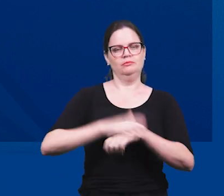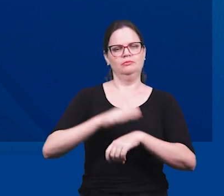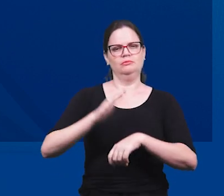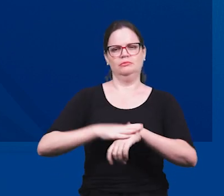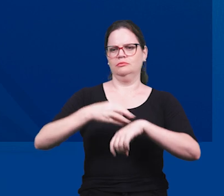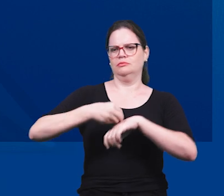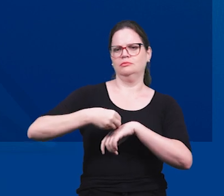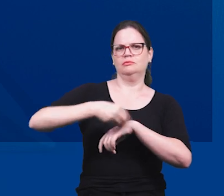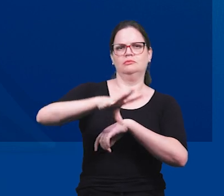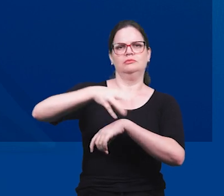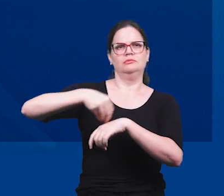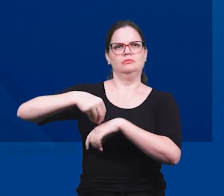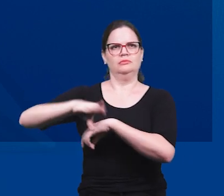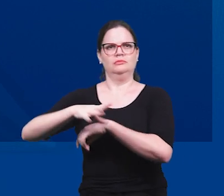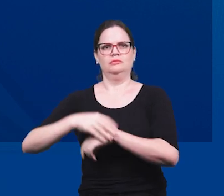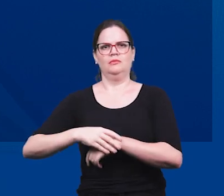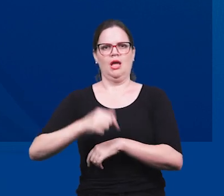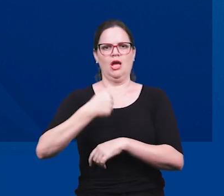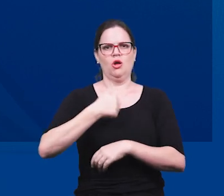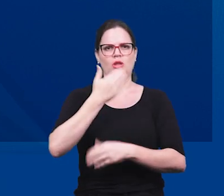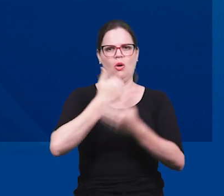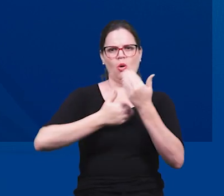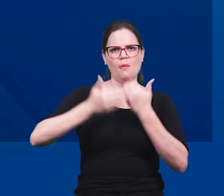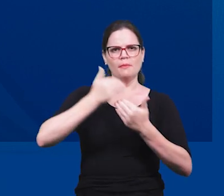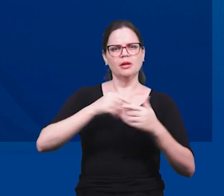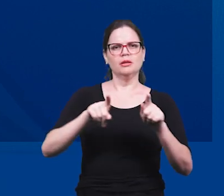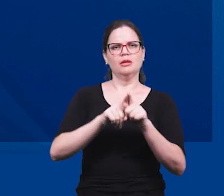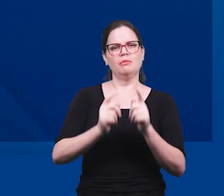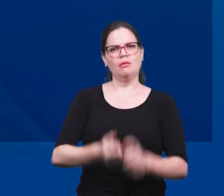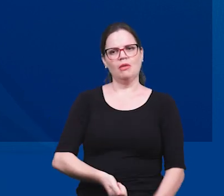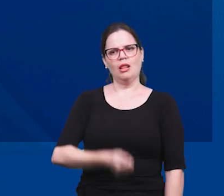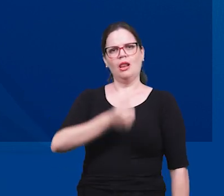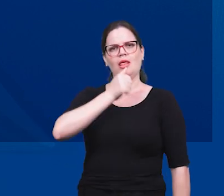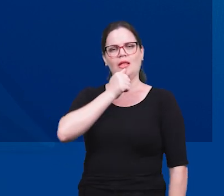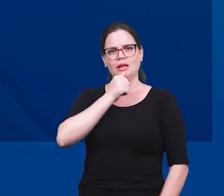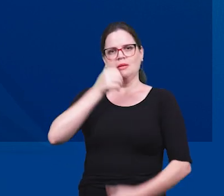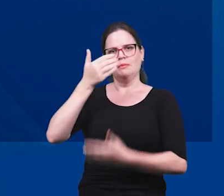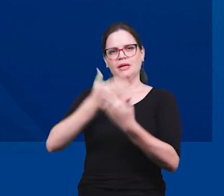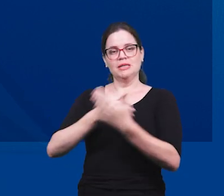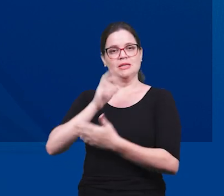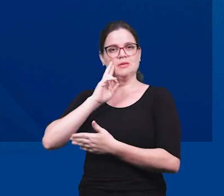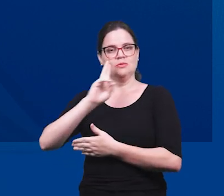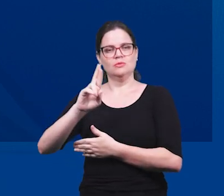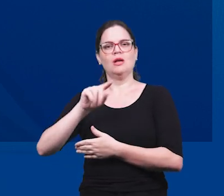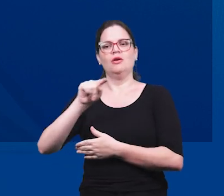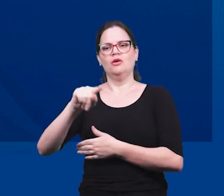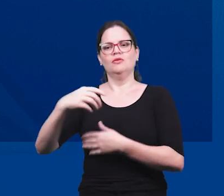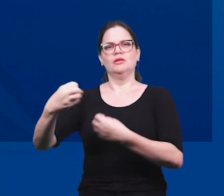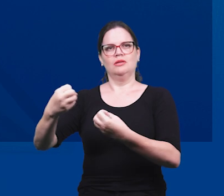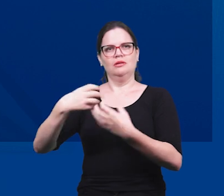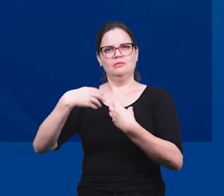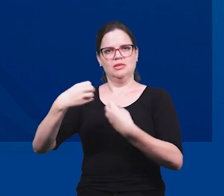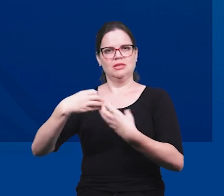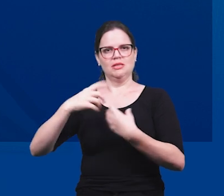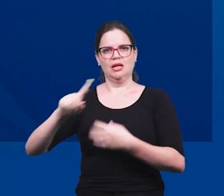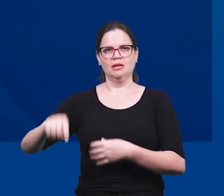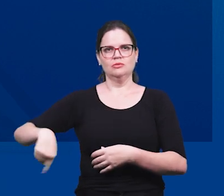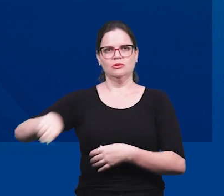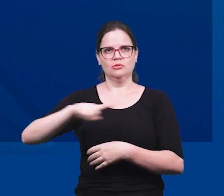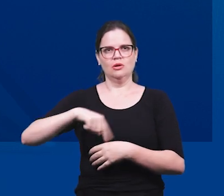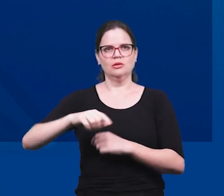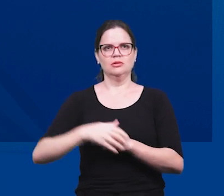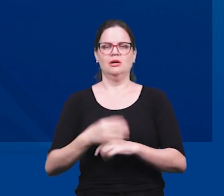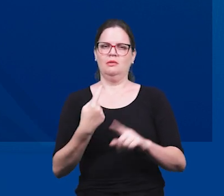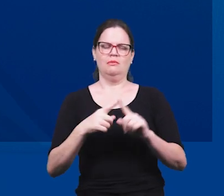a dizer, temos comido e bebido na tua presença, e tu tens ensinado nas nossas ruas. E